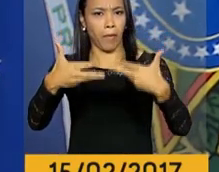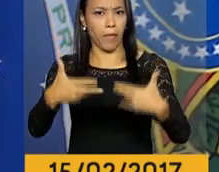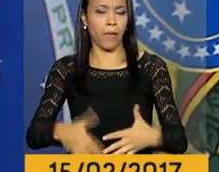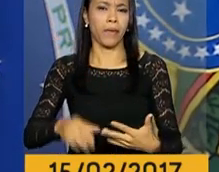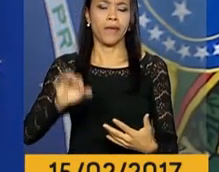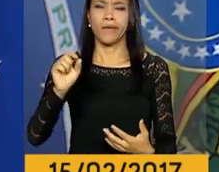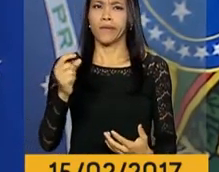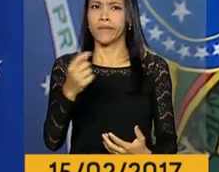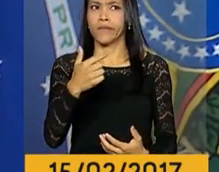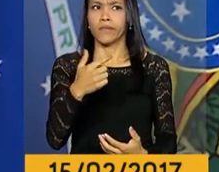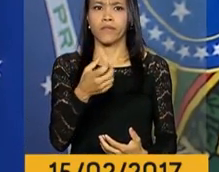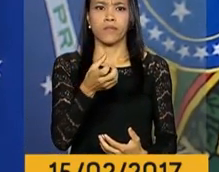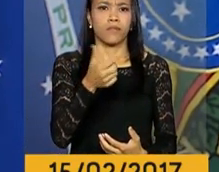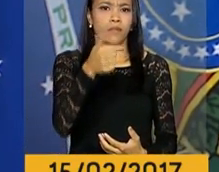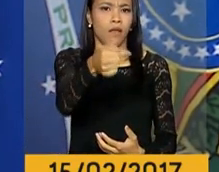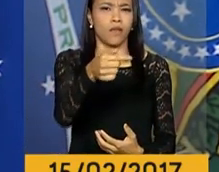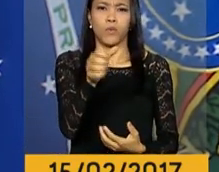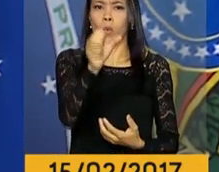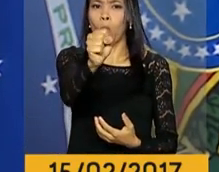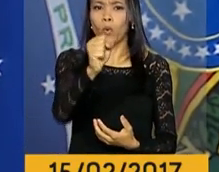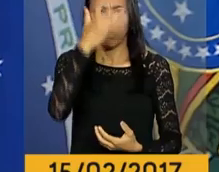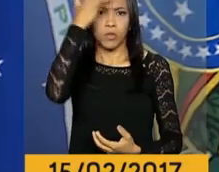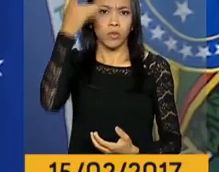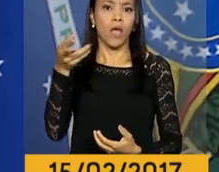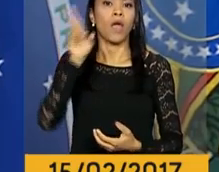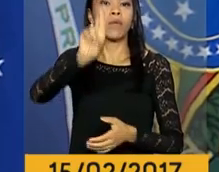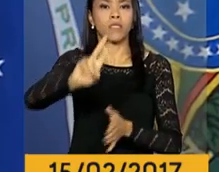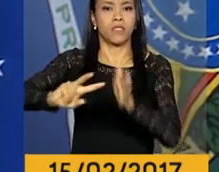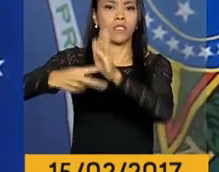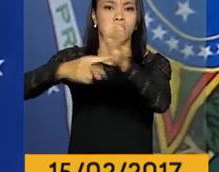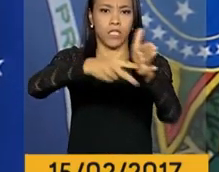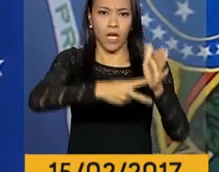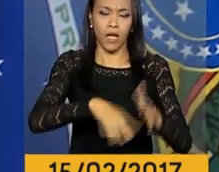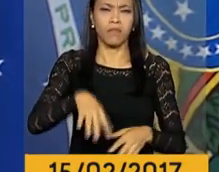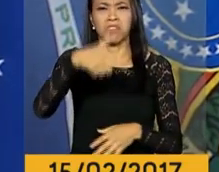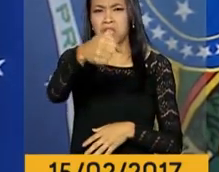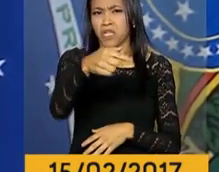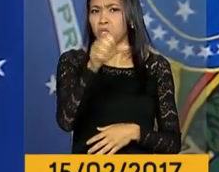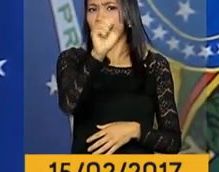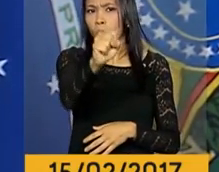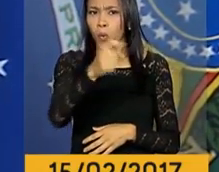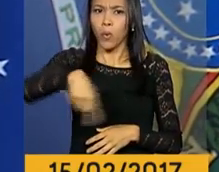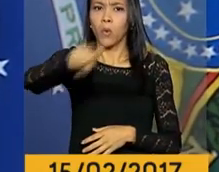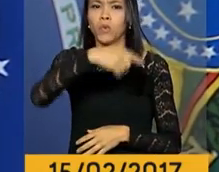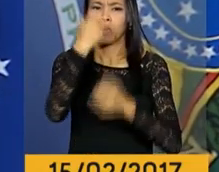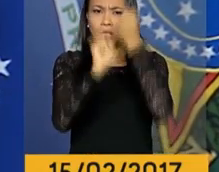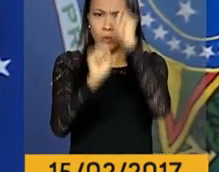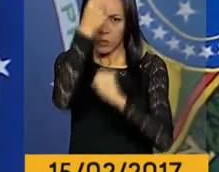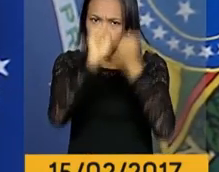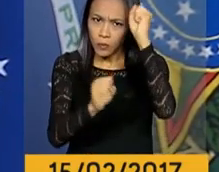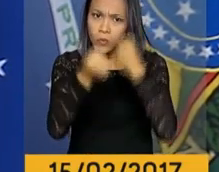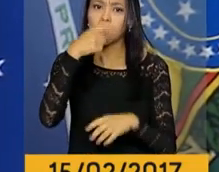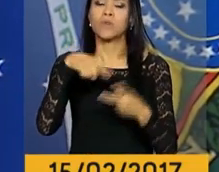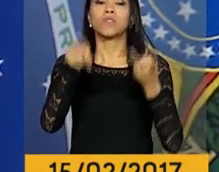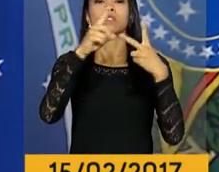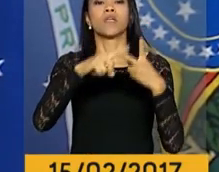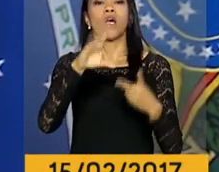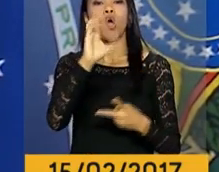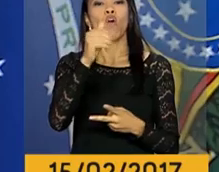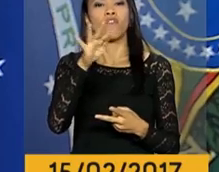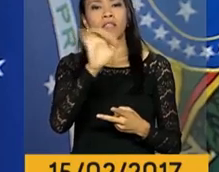oito, eh representantes centrais sindicais, sete e oito representantes de federações de indústria, confederações do